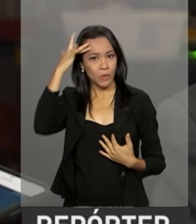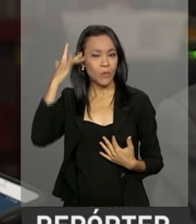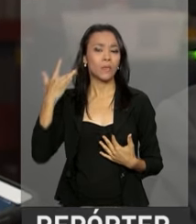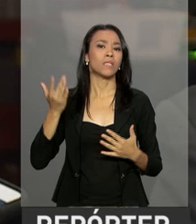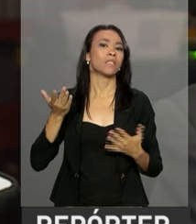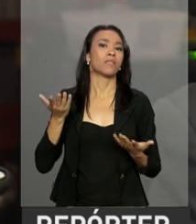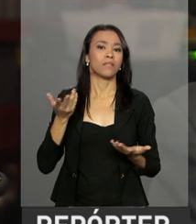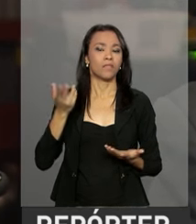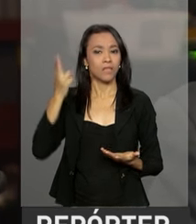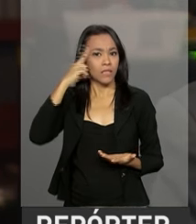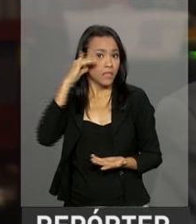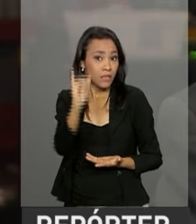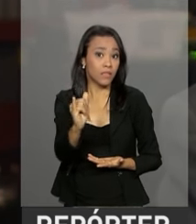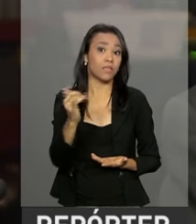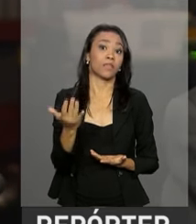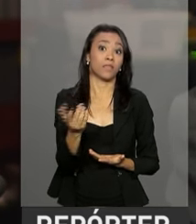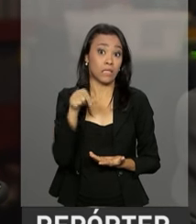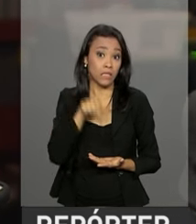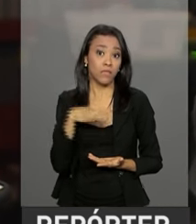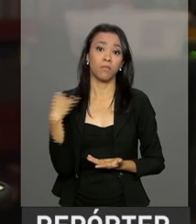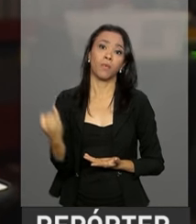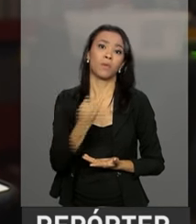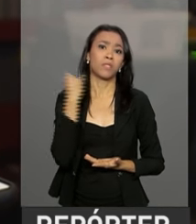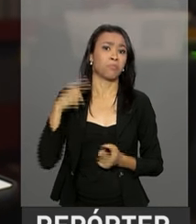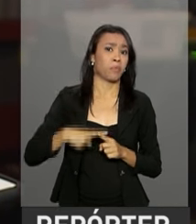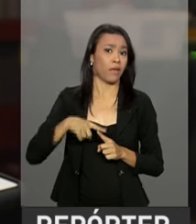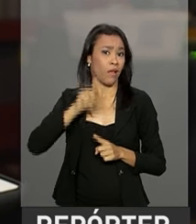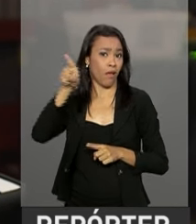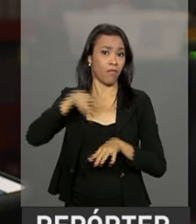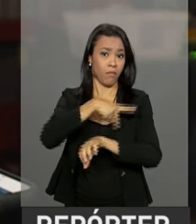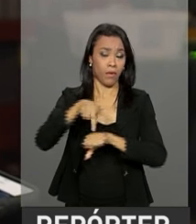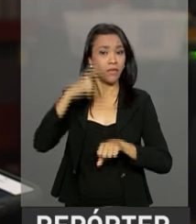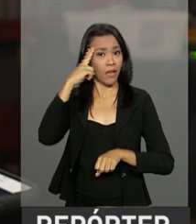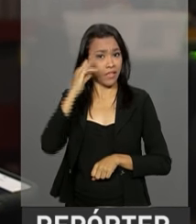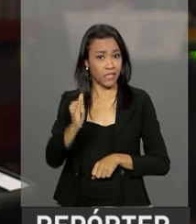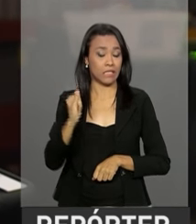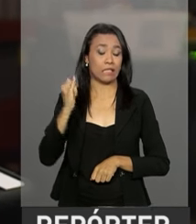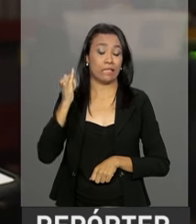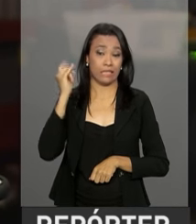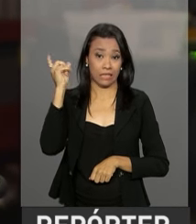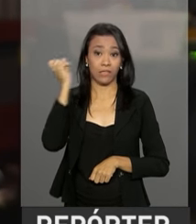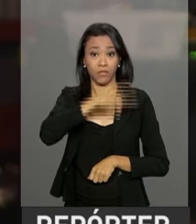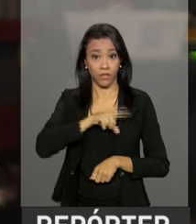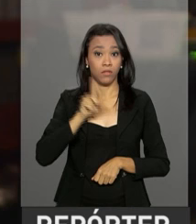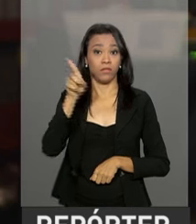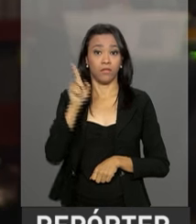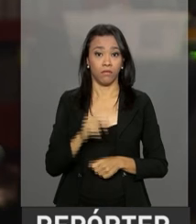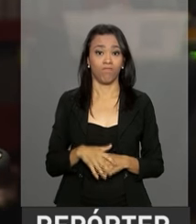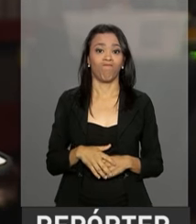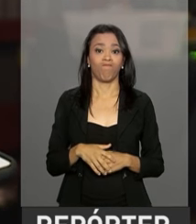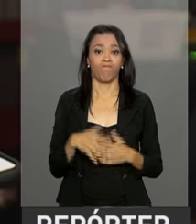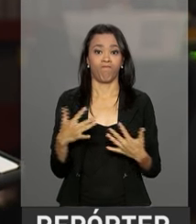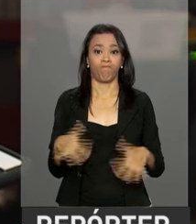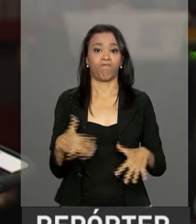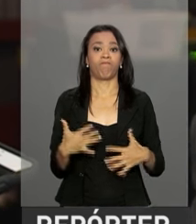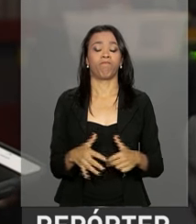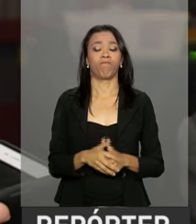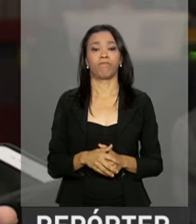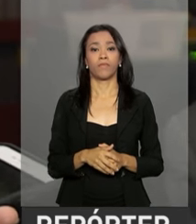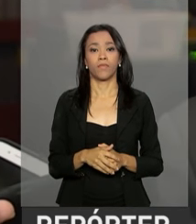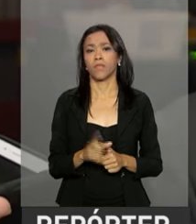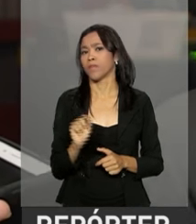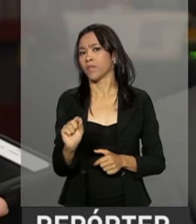e isso é importante porque a situação do Haiti é muito complicada continua complicada e complexa né coisa que